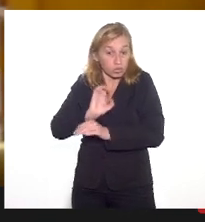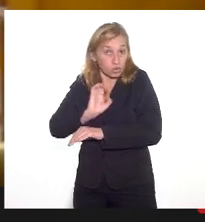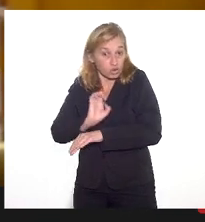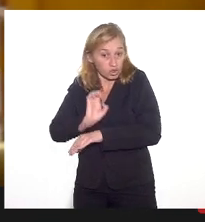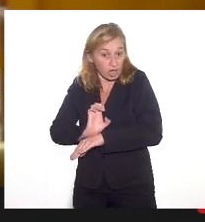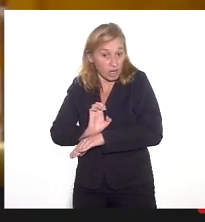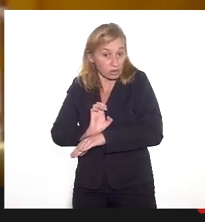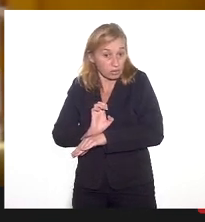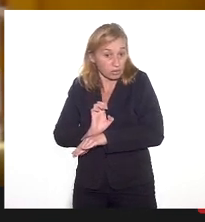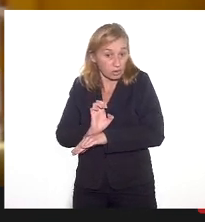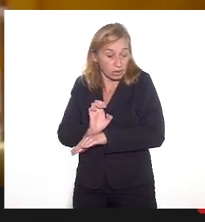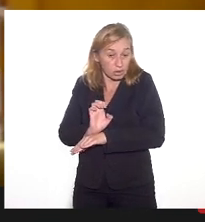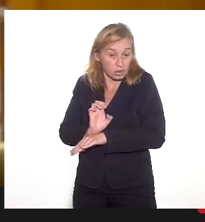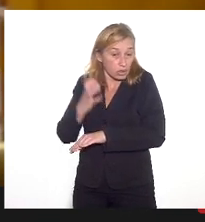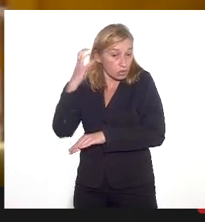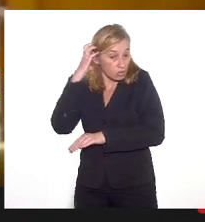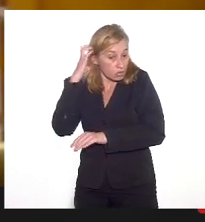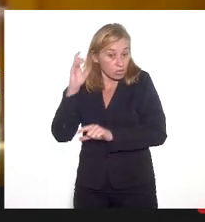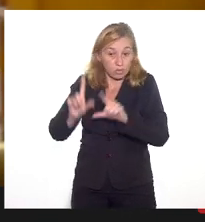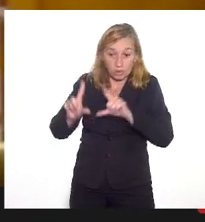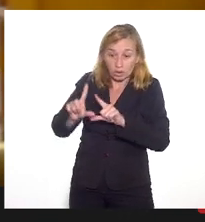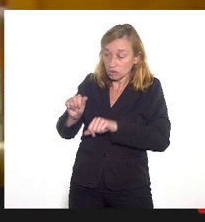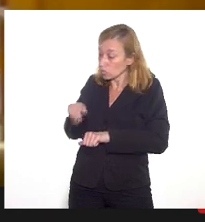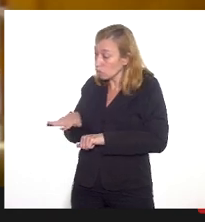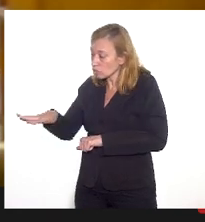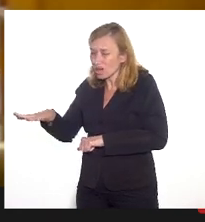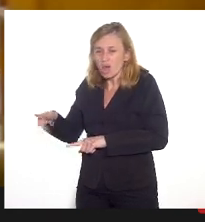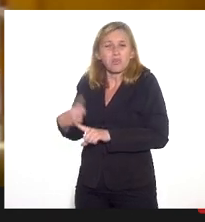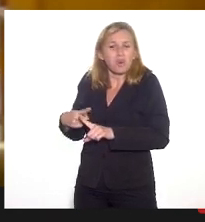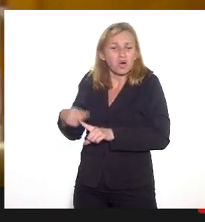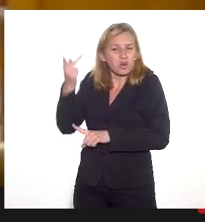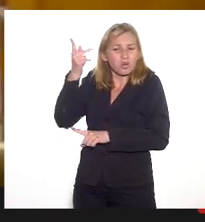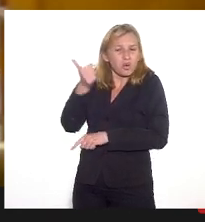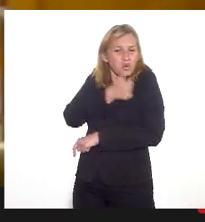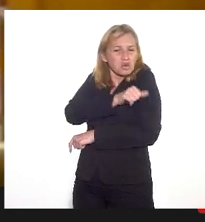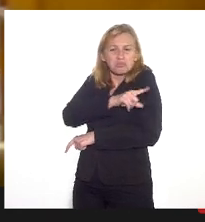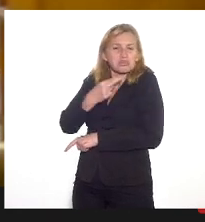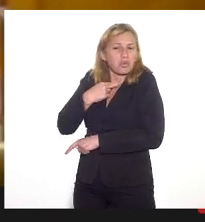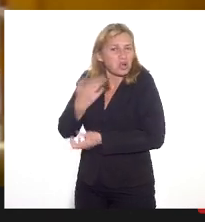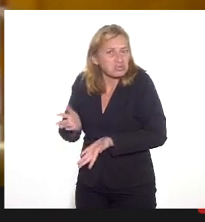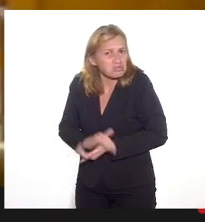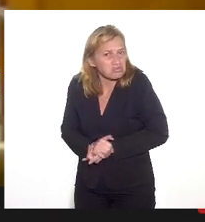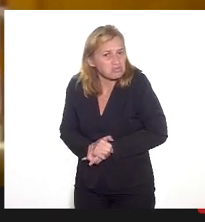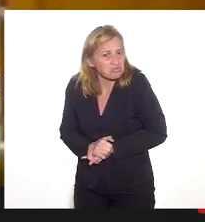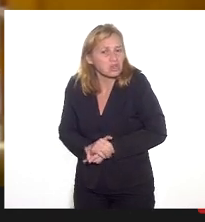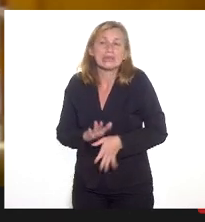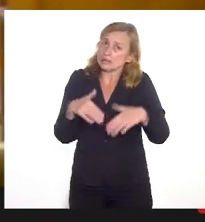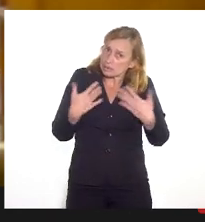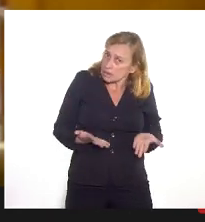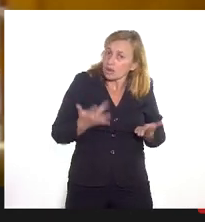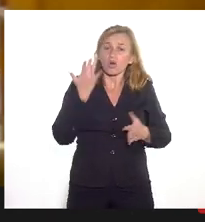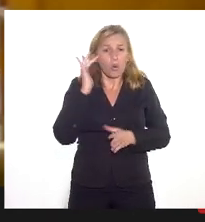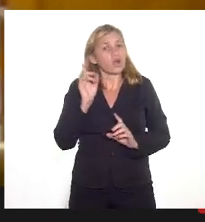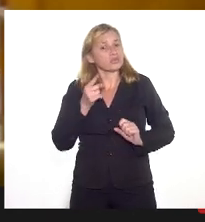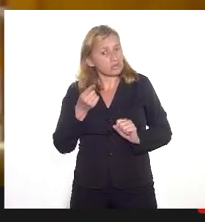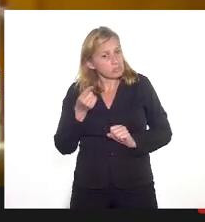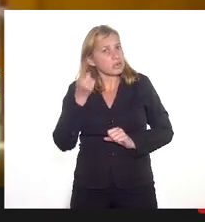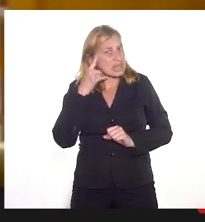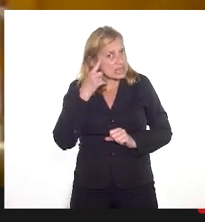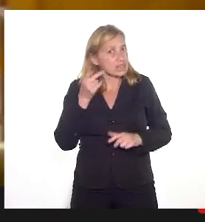na mídia, né, para as emissoras comunitárias, por que o Rio de Janeiro não pode, né? Então, eu acho que é isso que tem que ser